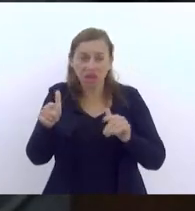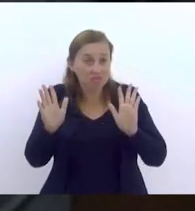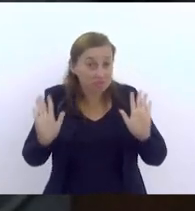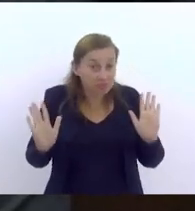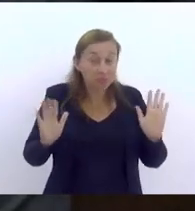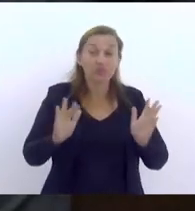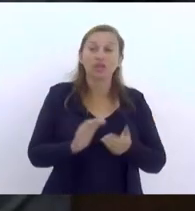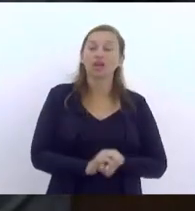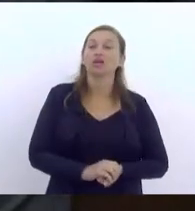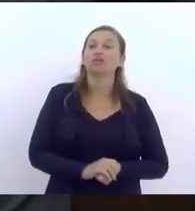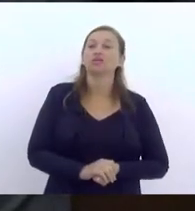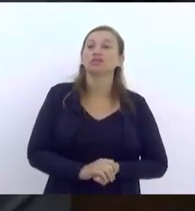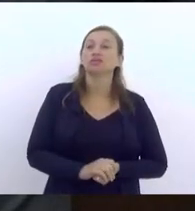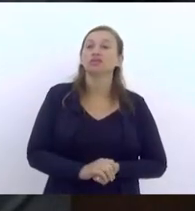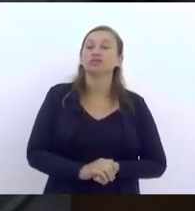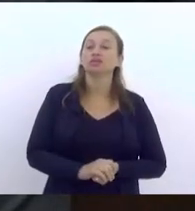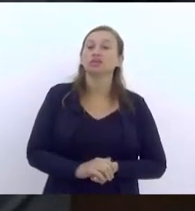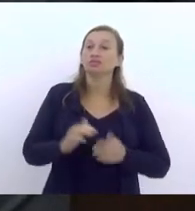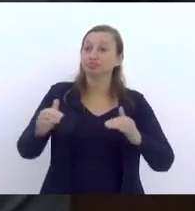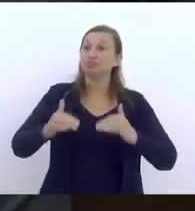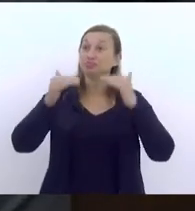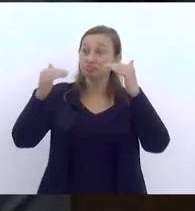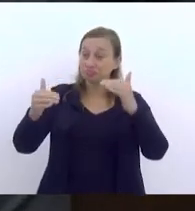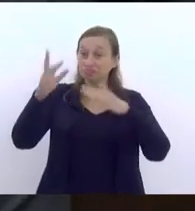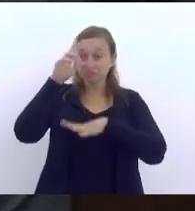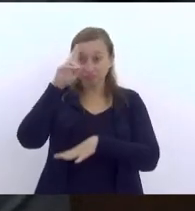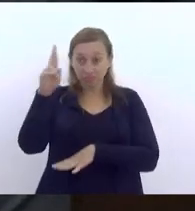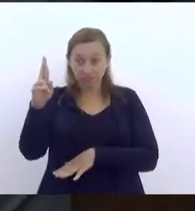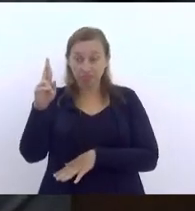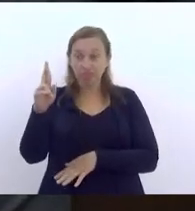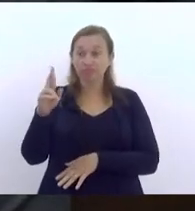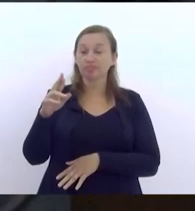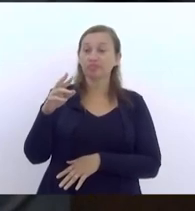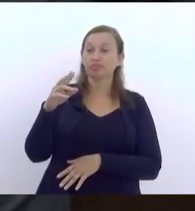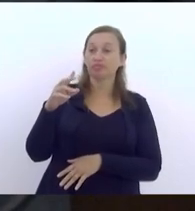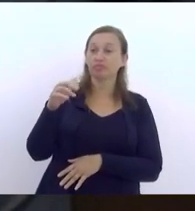E Vossa Excelência